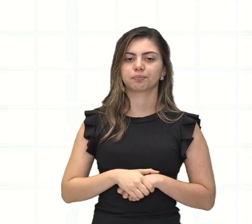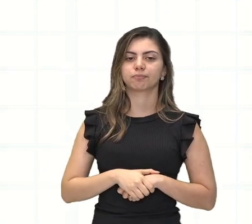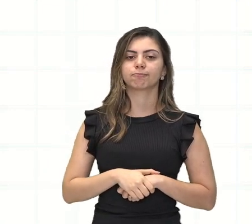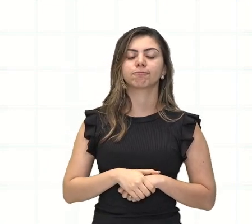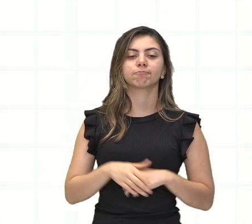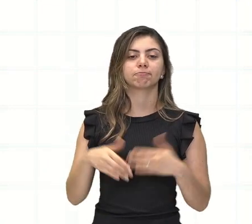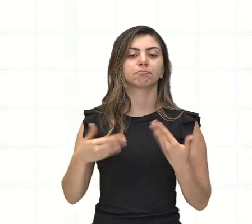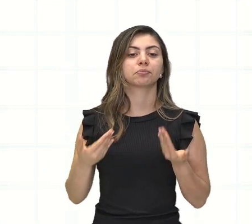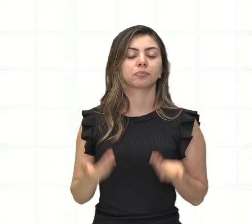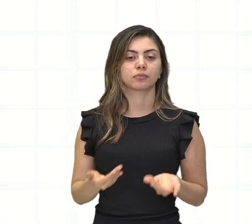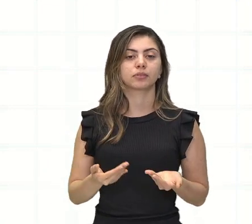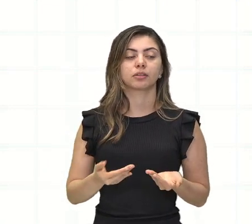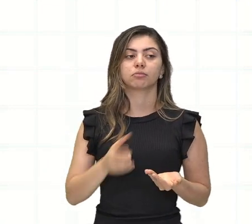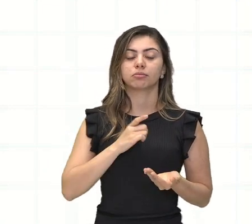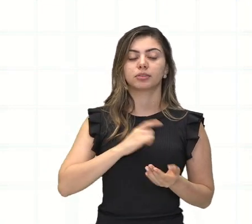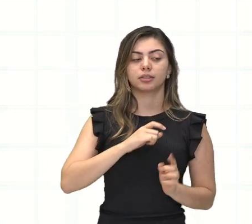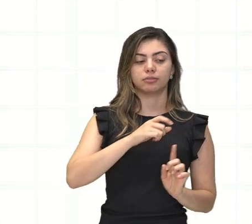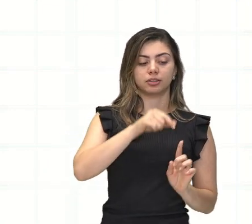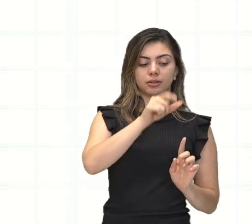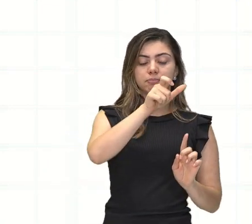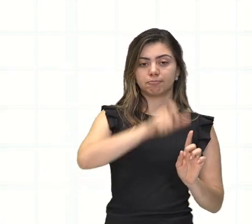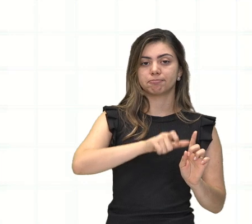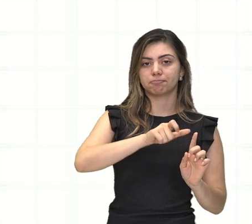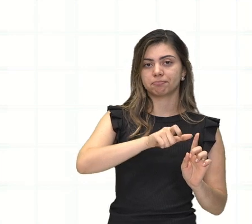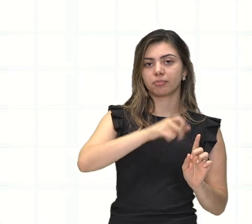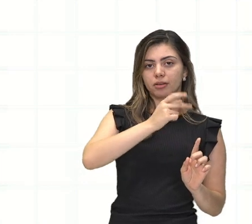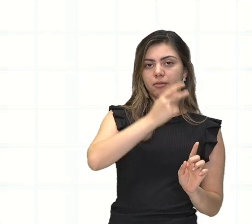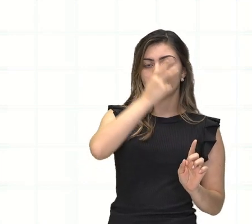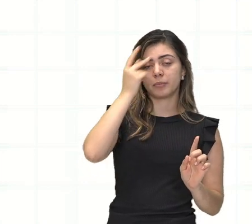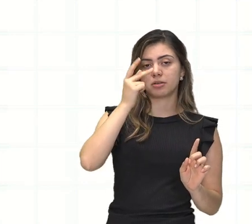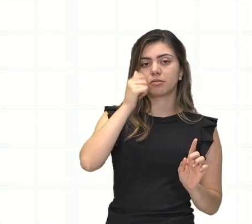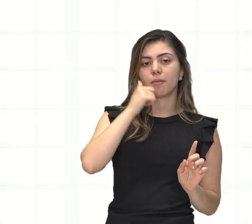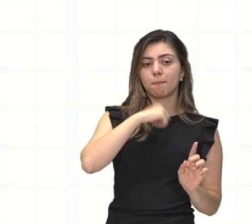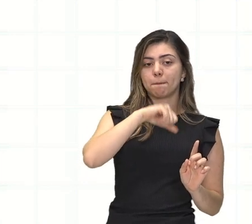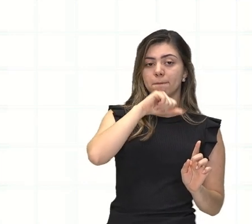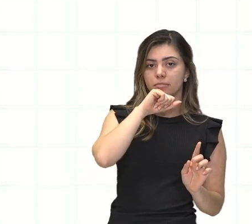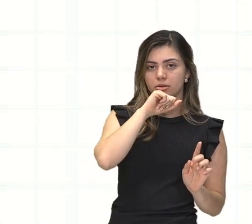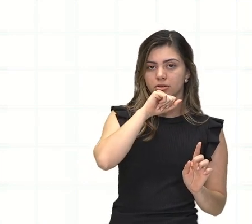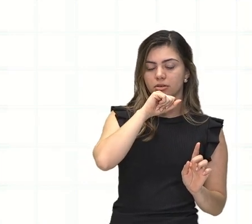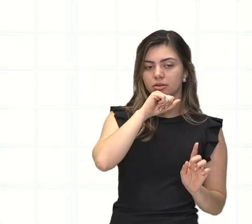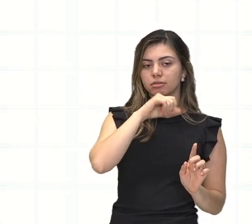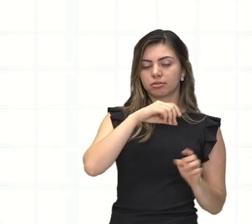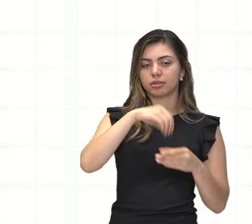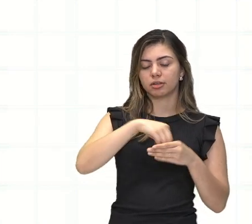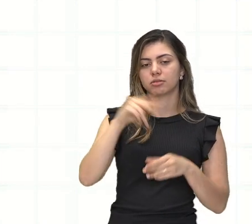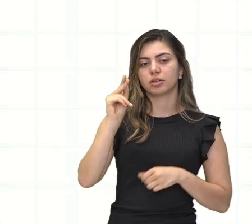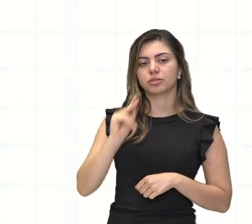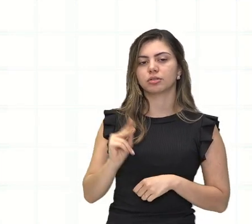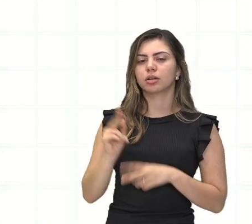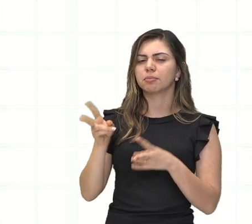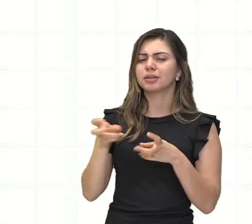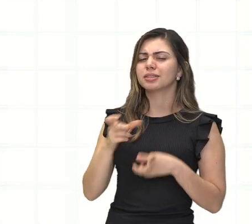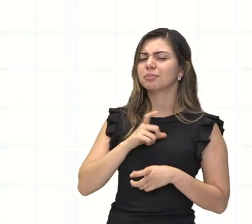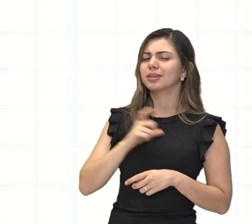a personagem mãe, observem que nós temos aqui um